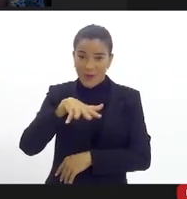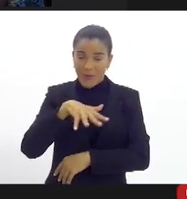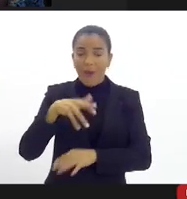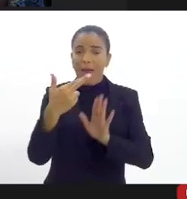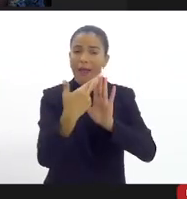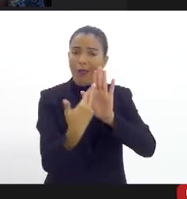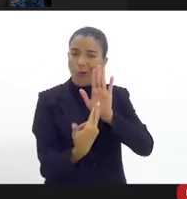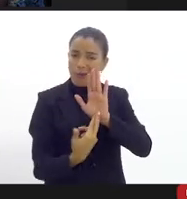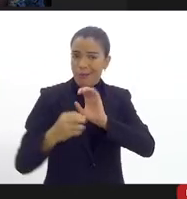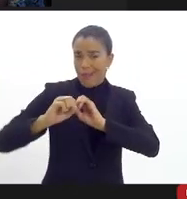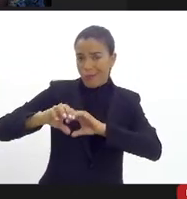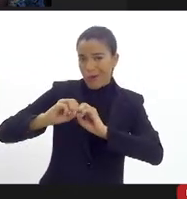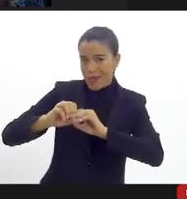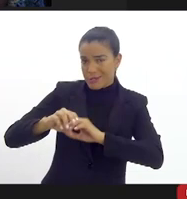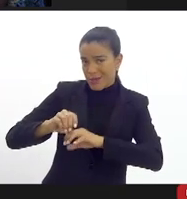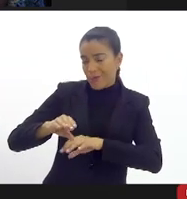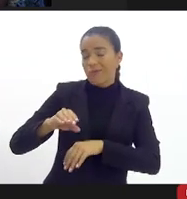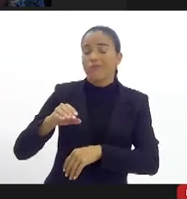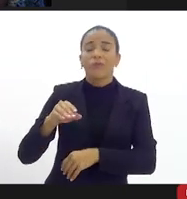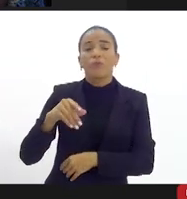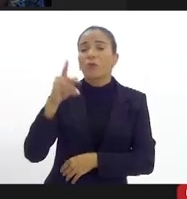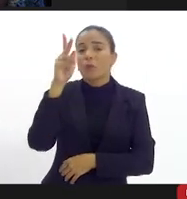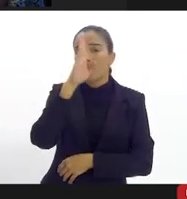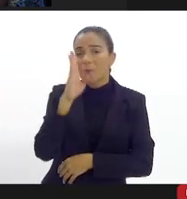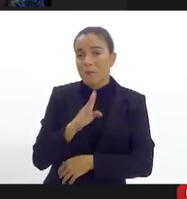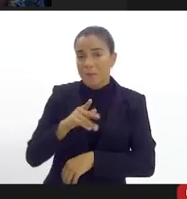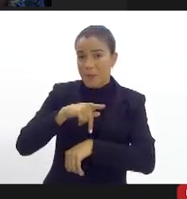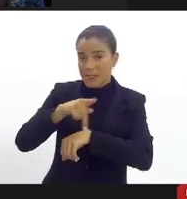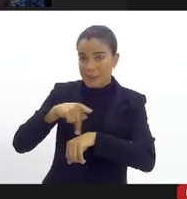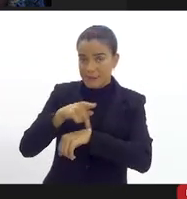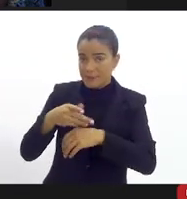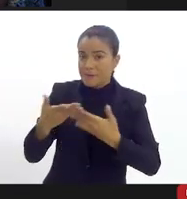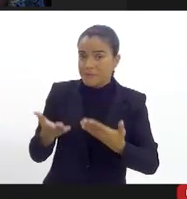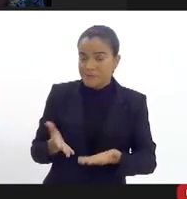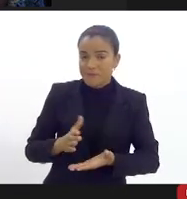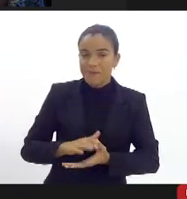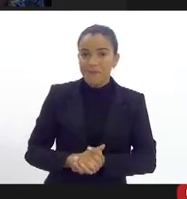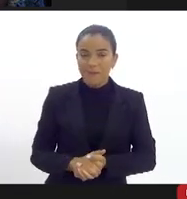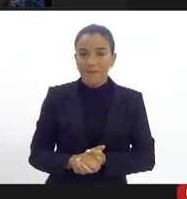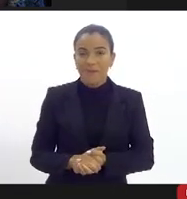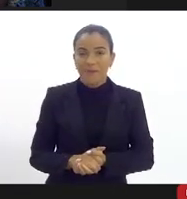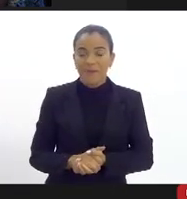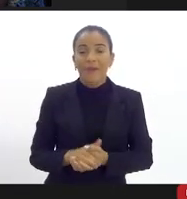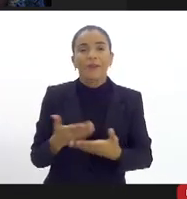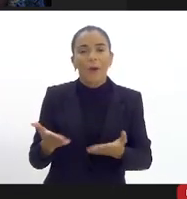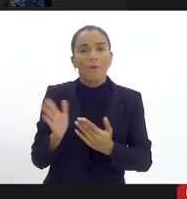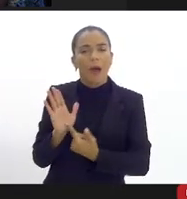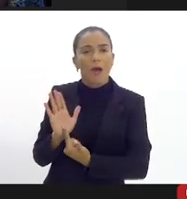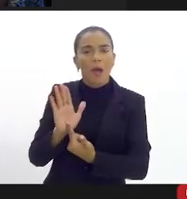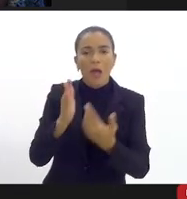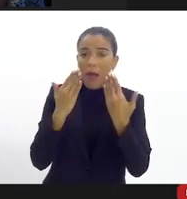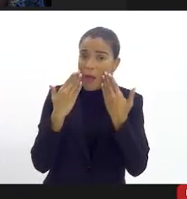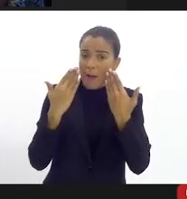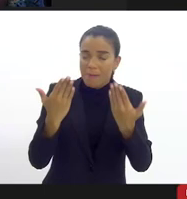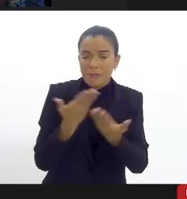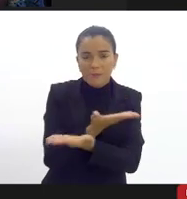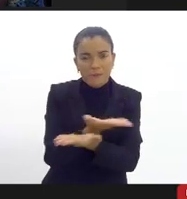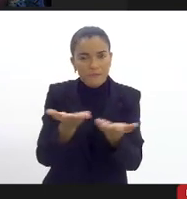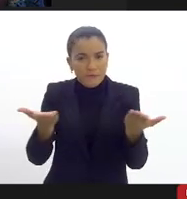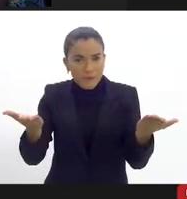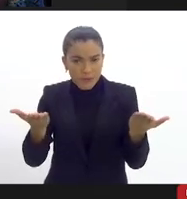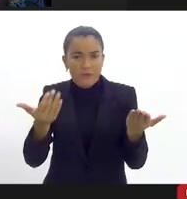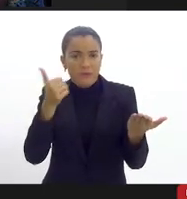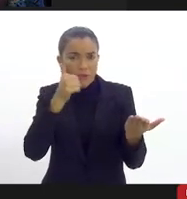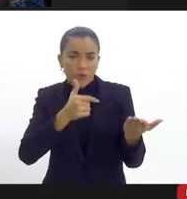regulamentação da educação em nosso país onde isso é para apresentar e passar aos